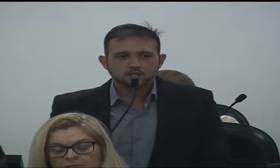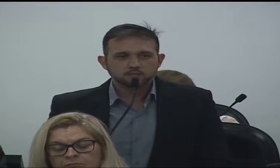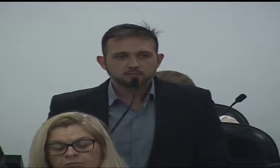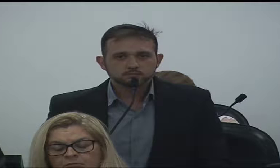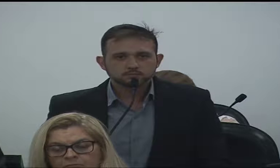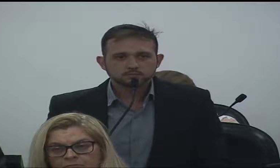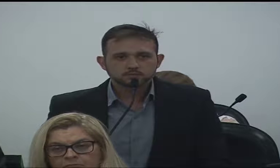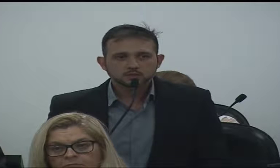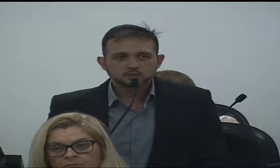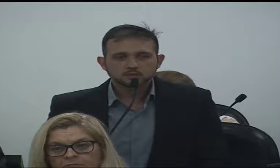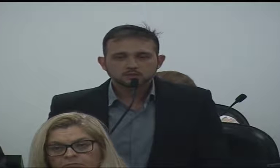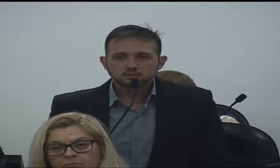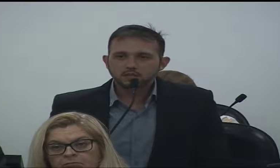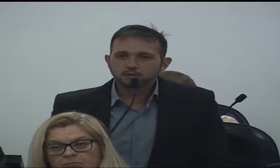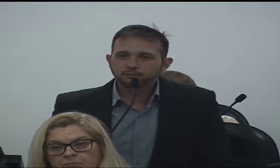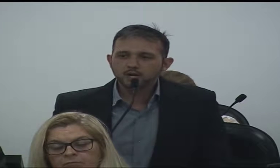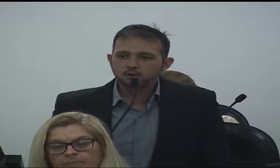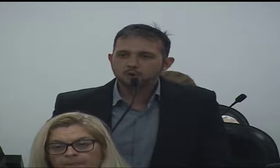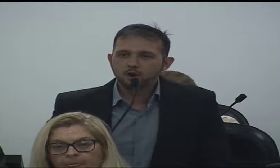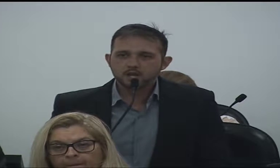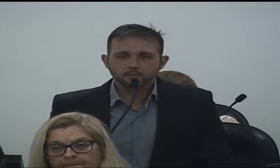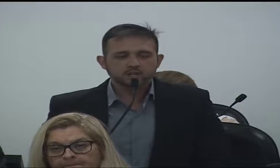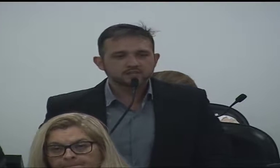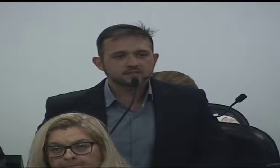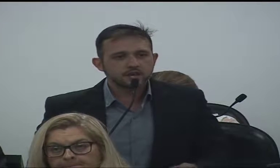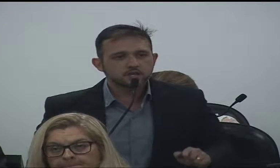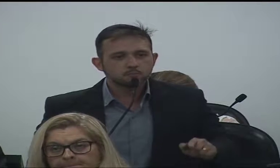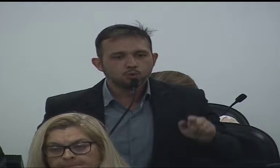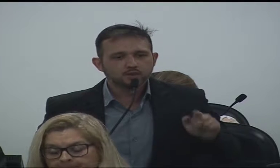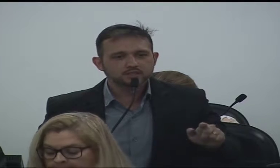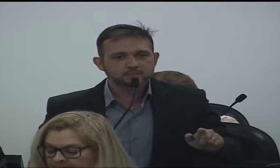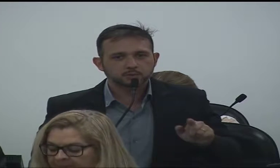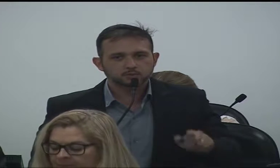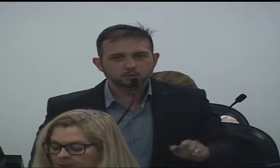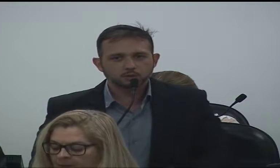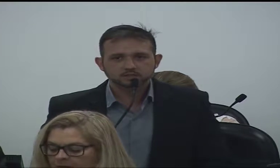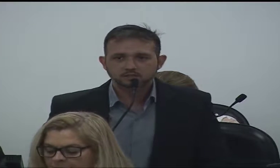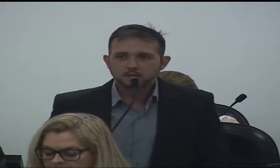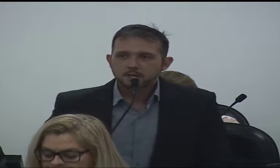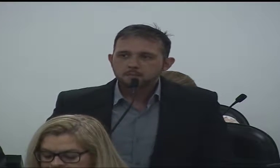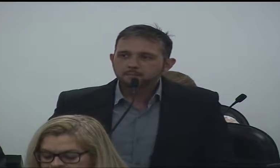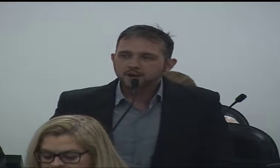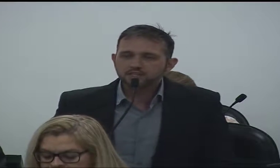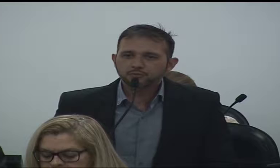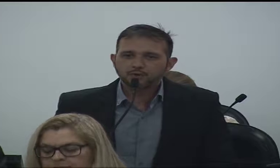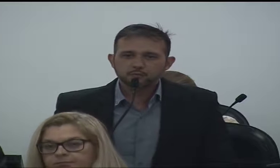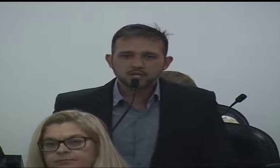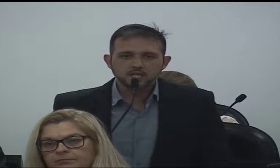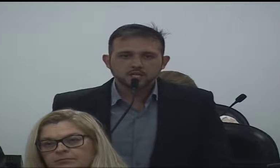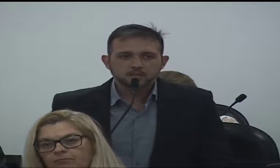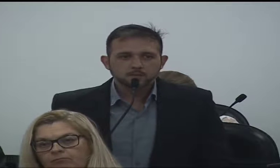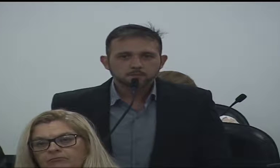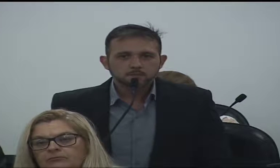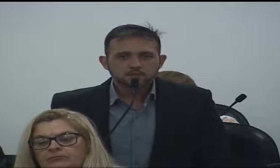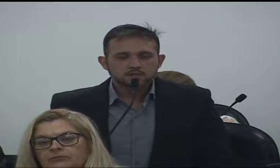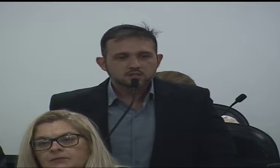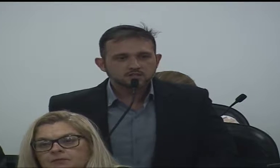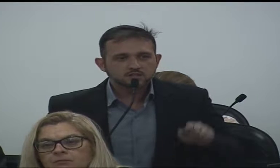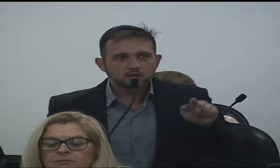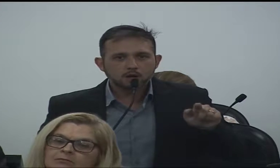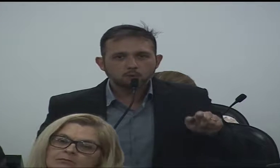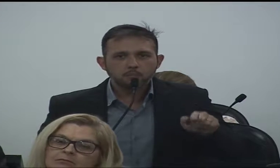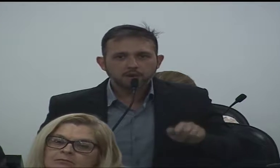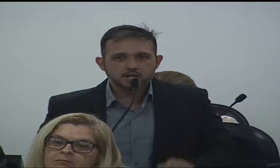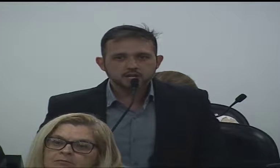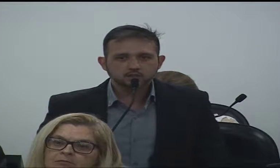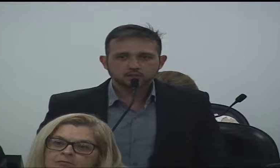mostrar aqui. Tenho vergonha, porque sei que muitas pessoas, pais de família, que